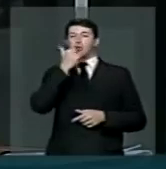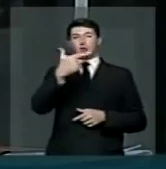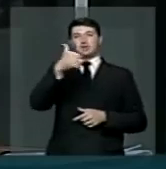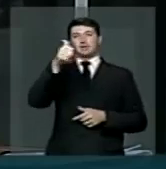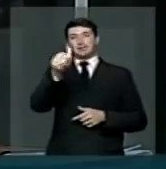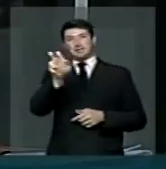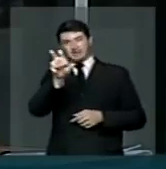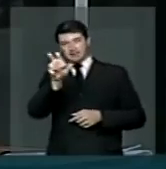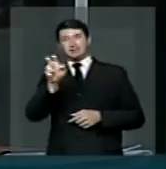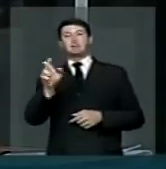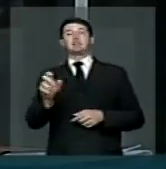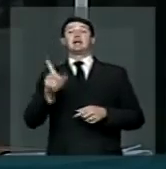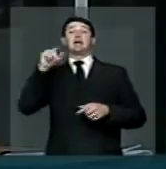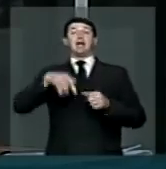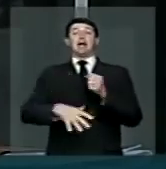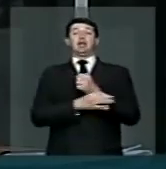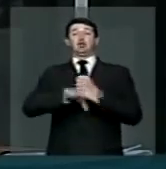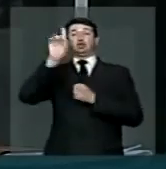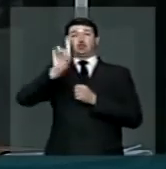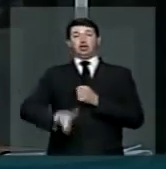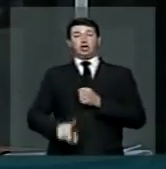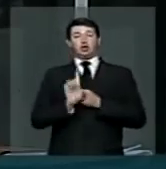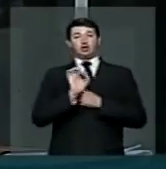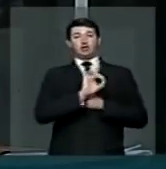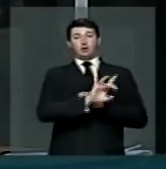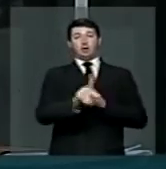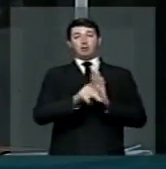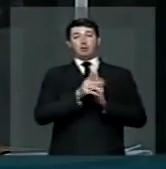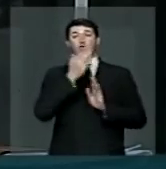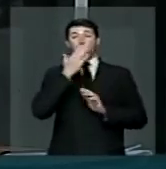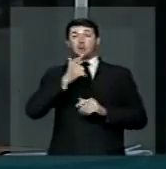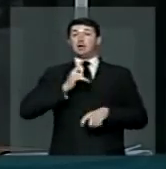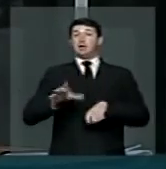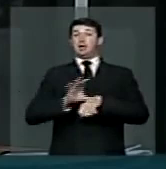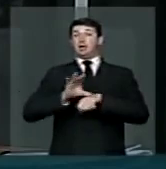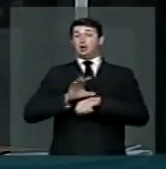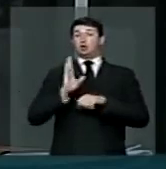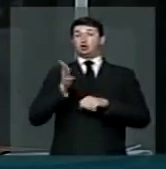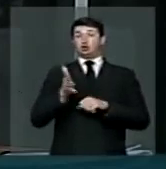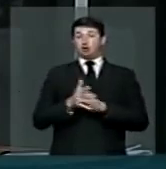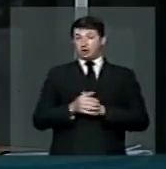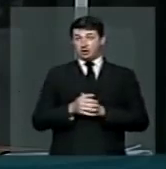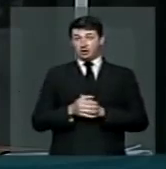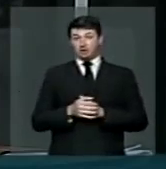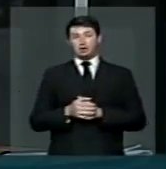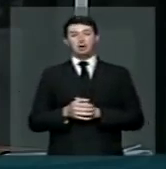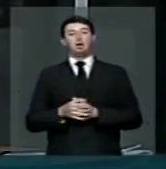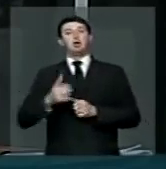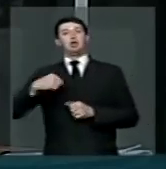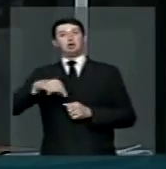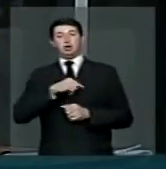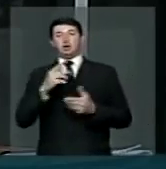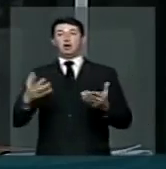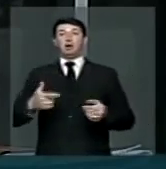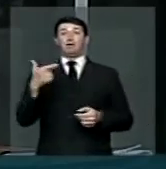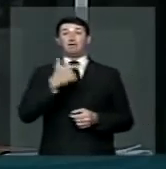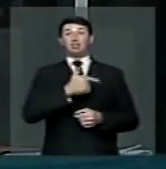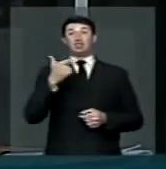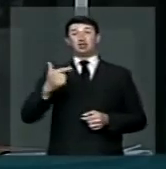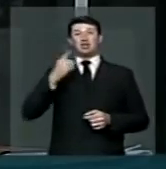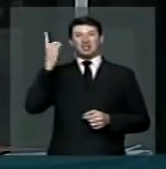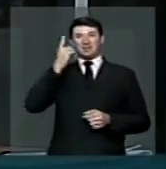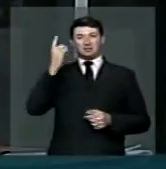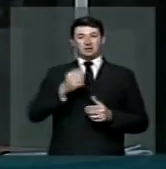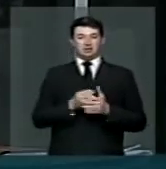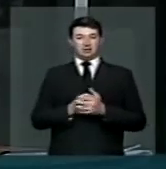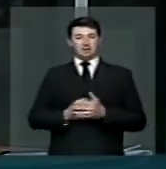garantias individuais dos povos indígenas previsto na Constituição, entramos 22 parlamentares